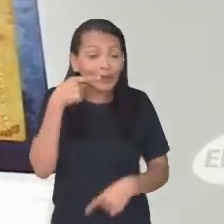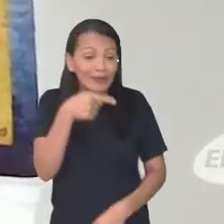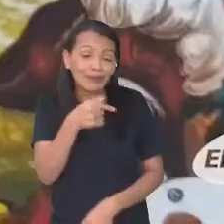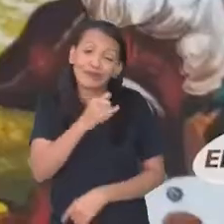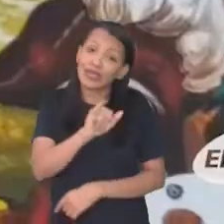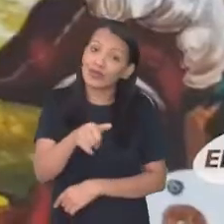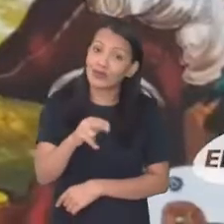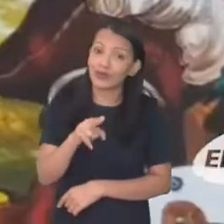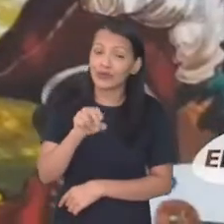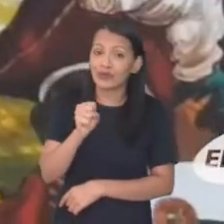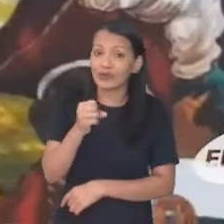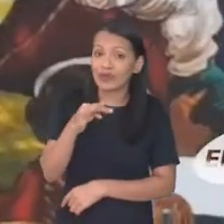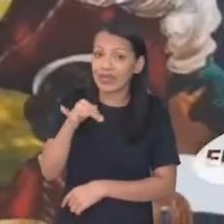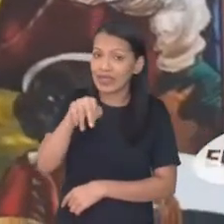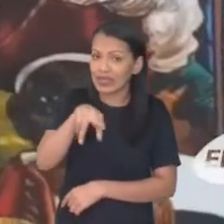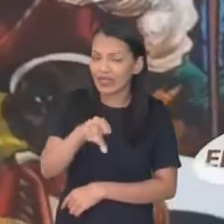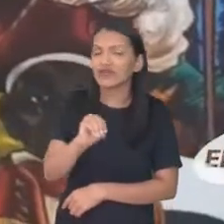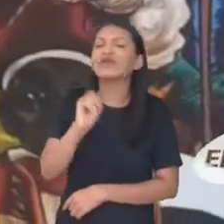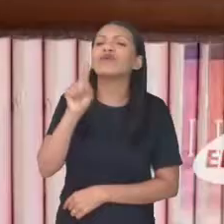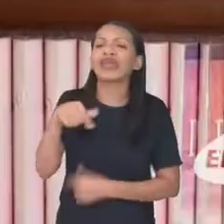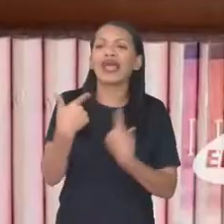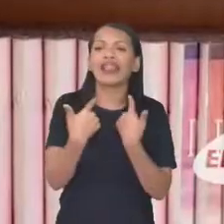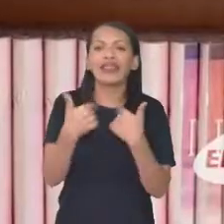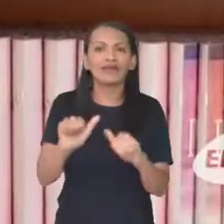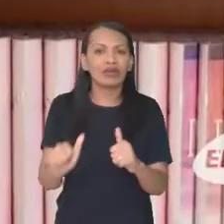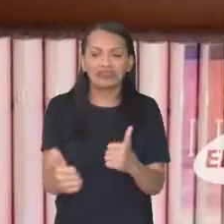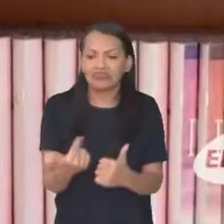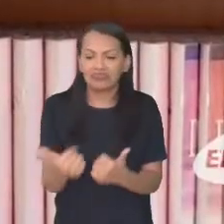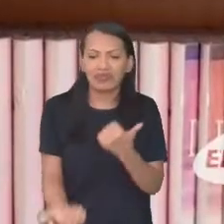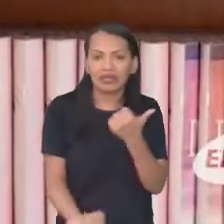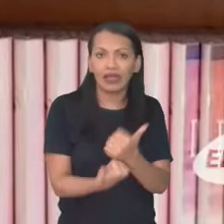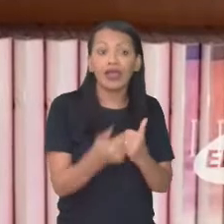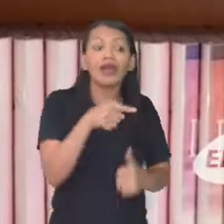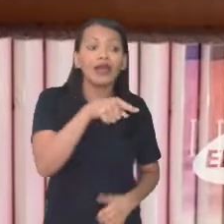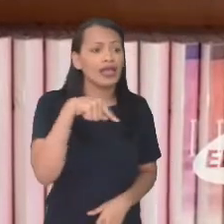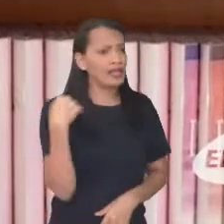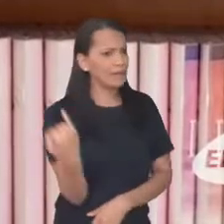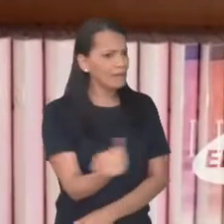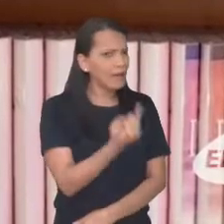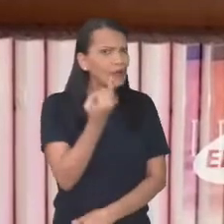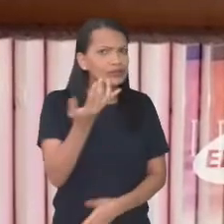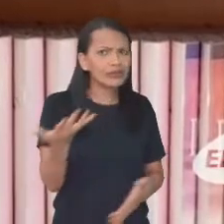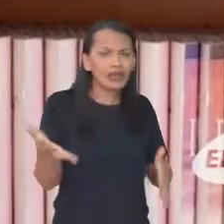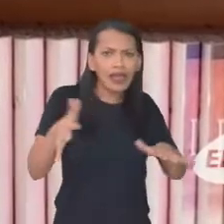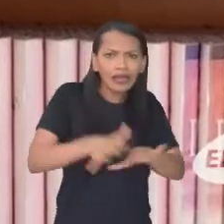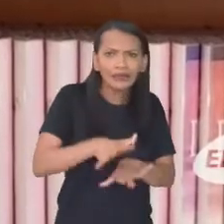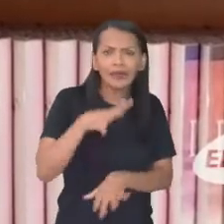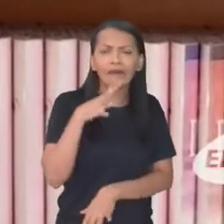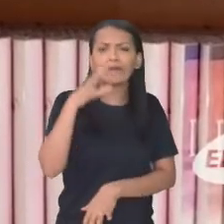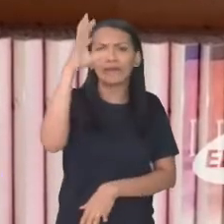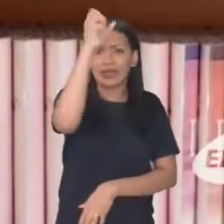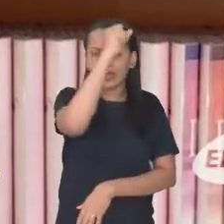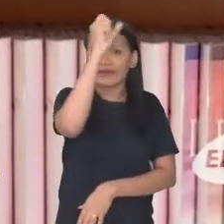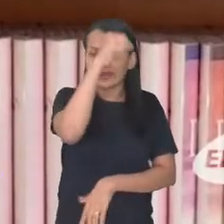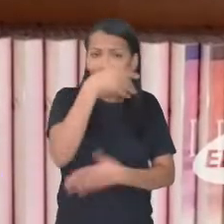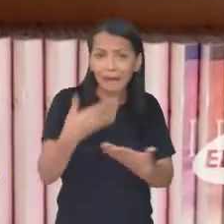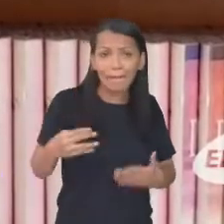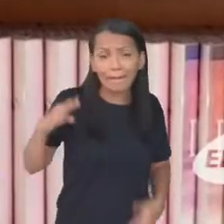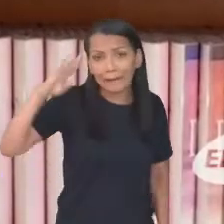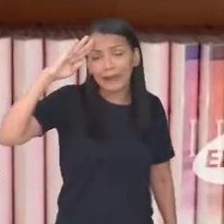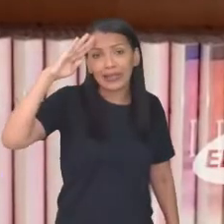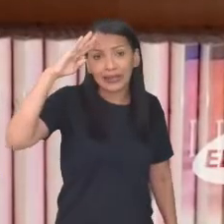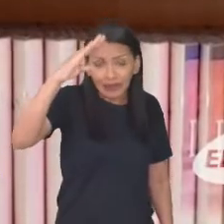a linguagem é insubstituível. O Braille ele é fundamental na inclusão, no aprendizado, né?